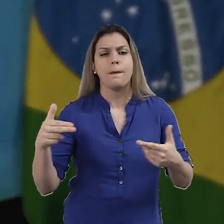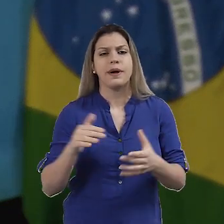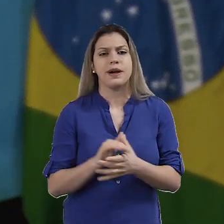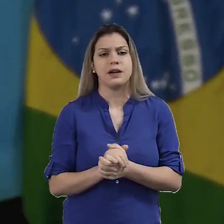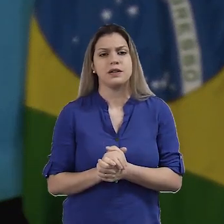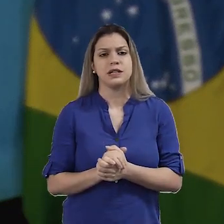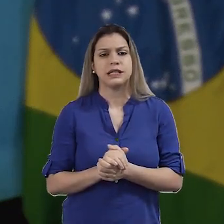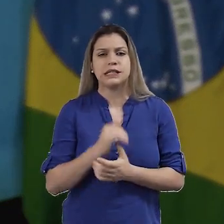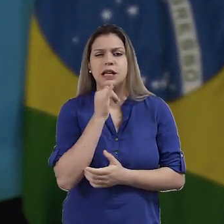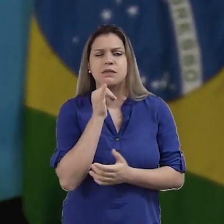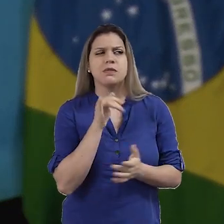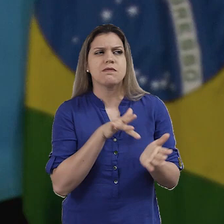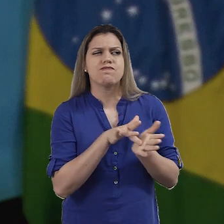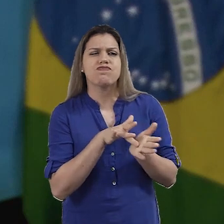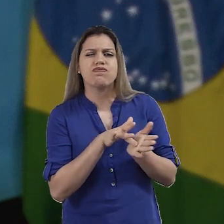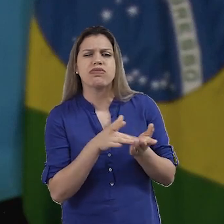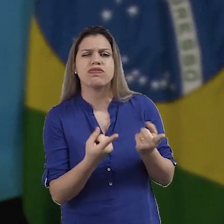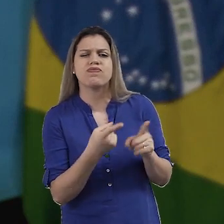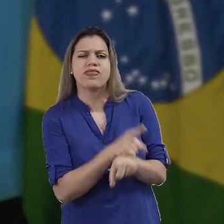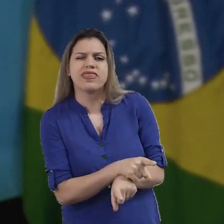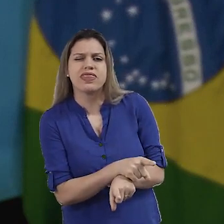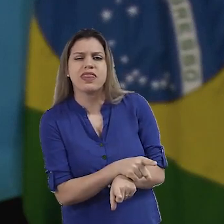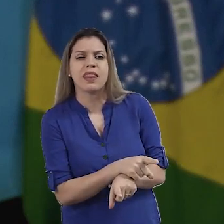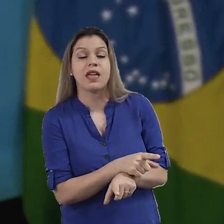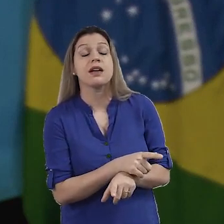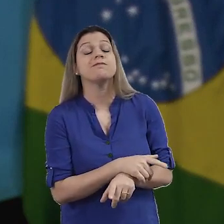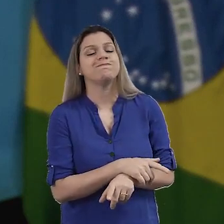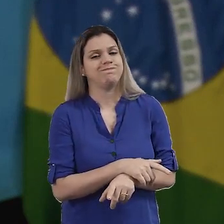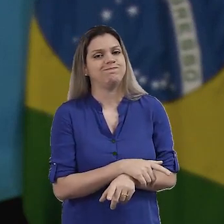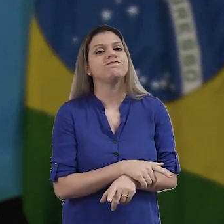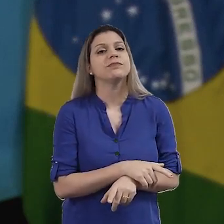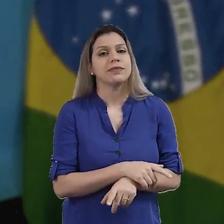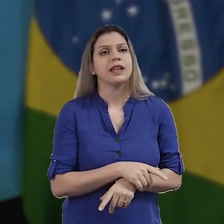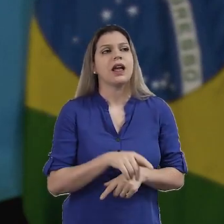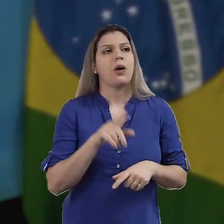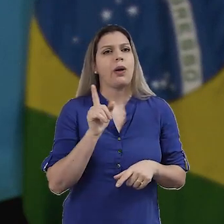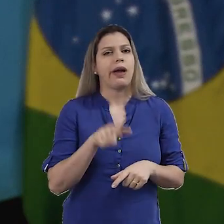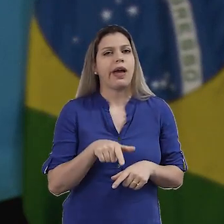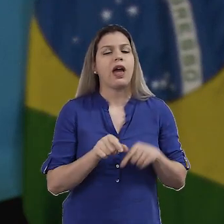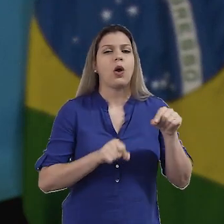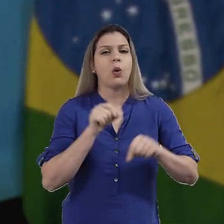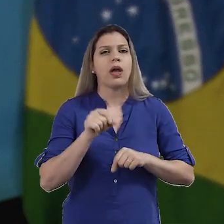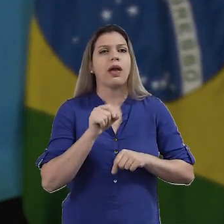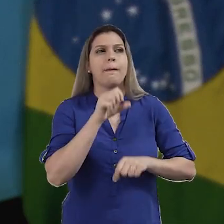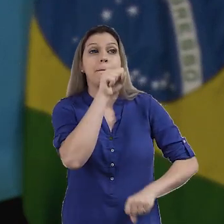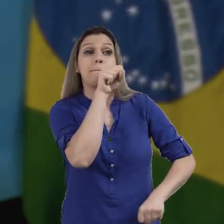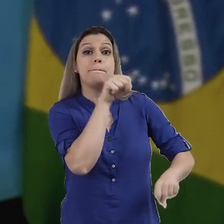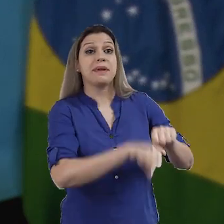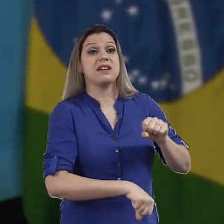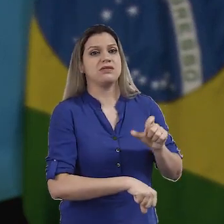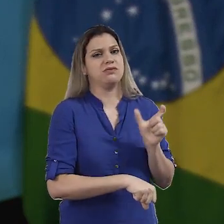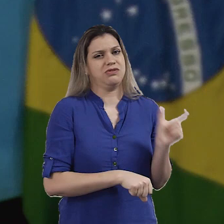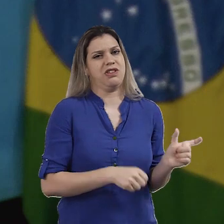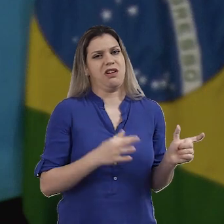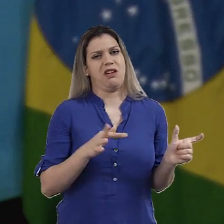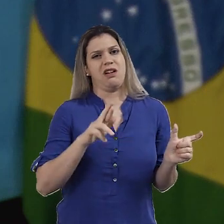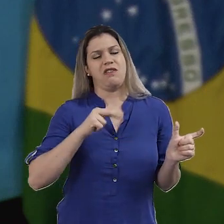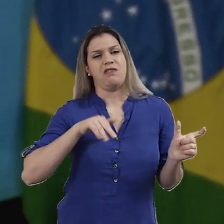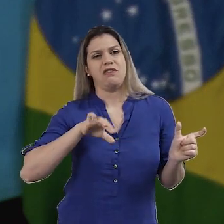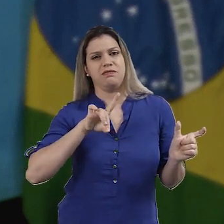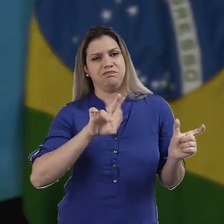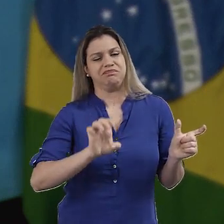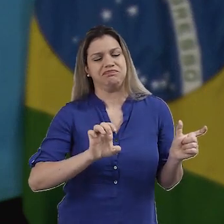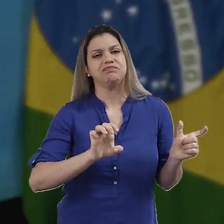operação para disfarçar uma outra que deveria ter sido feita. Então, sempre envolve a intenção de prejudicar, de levar